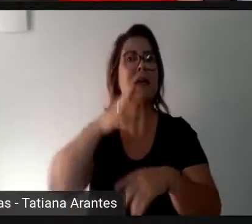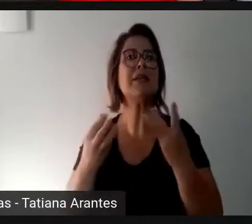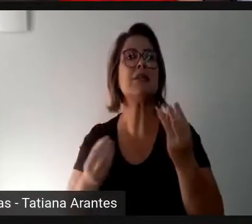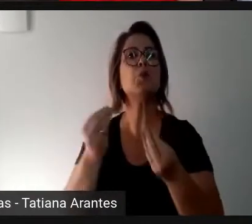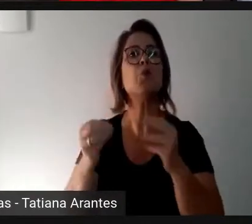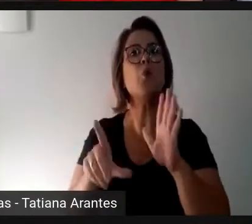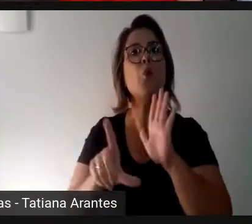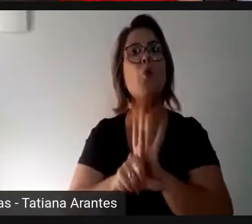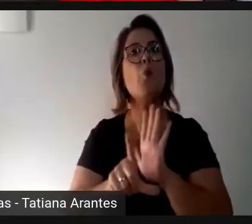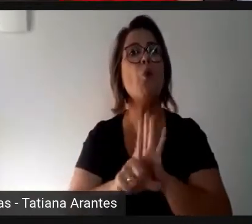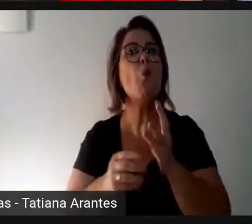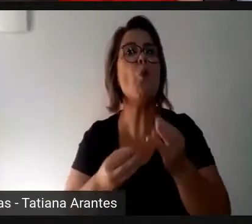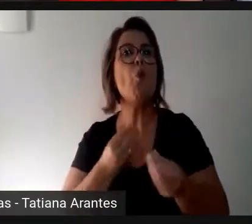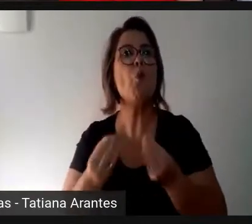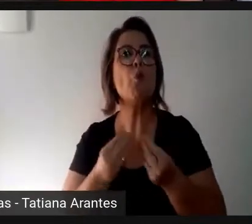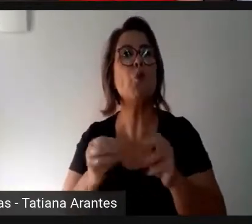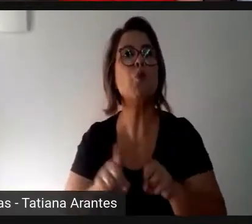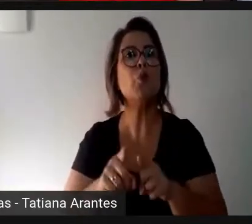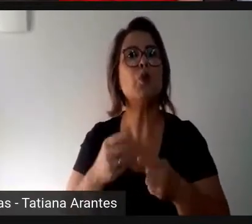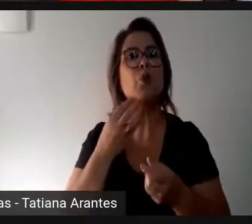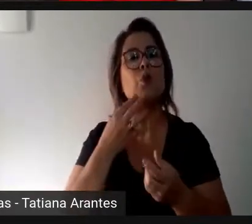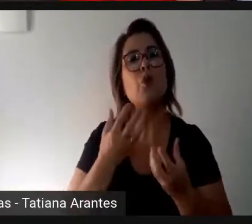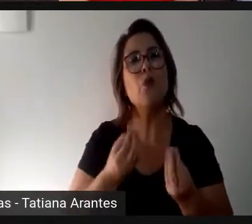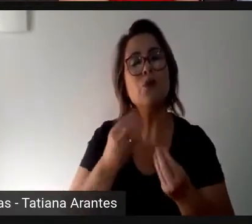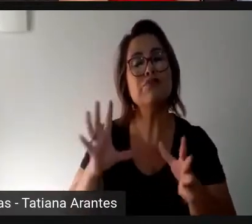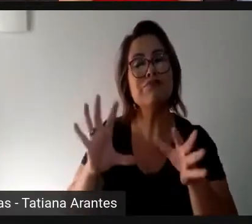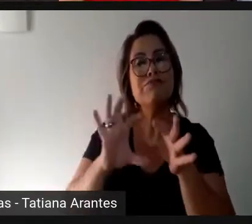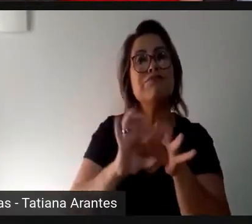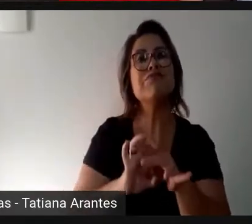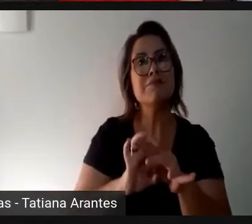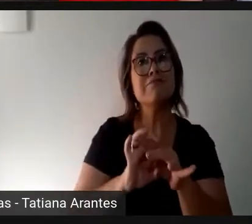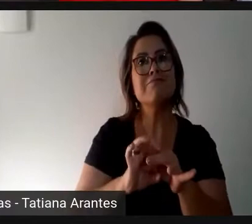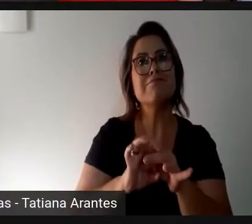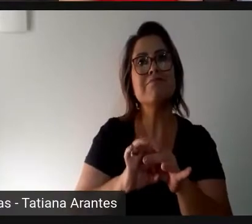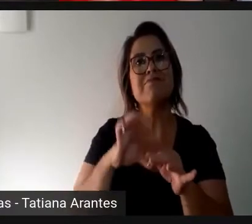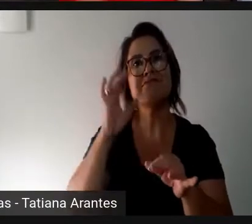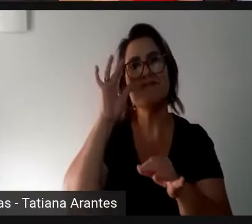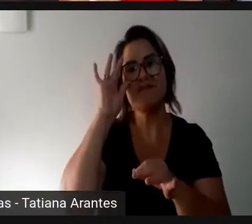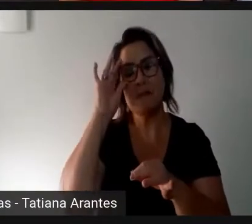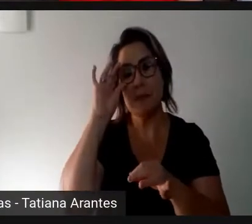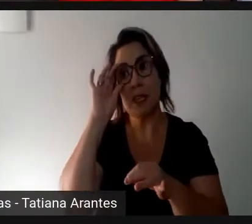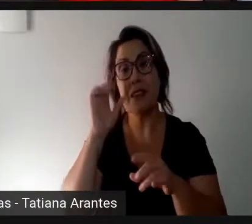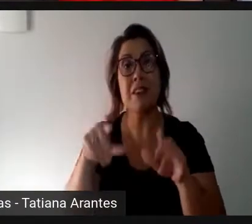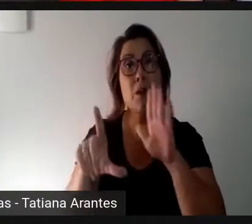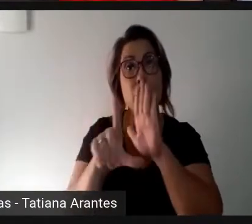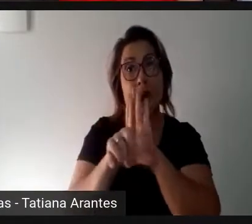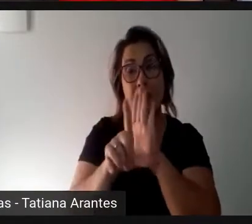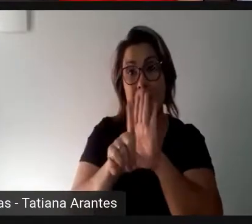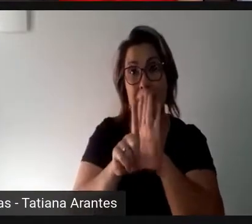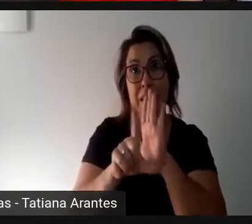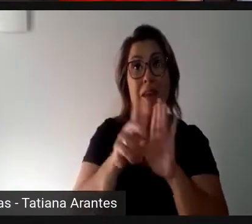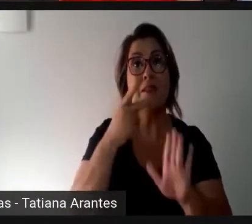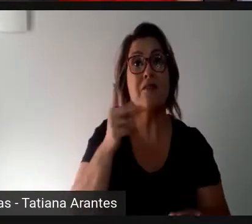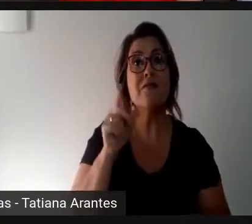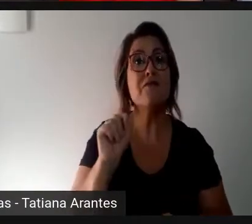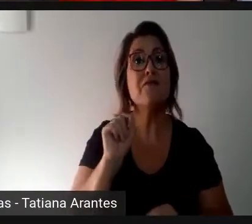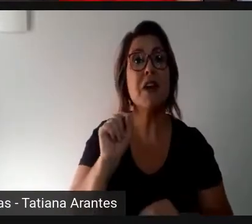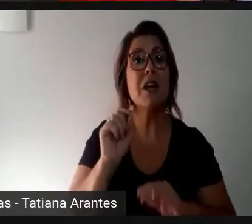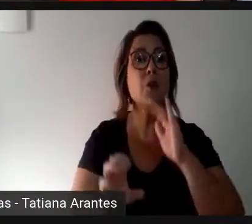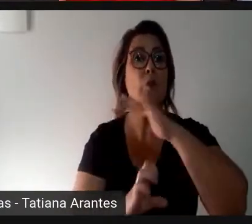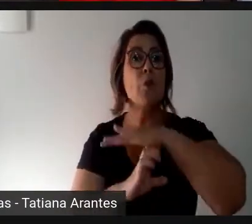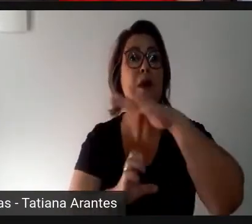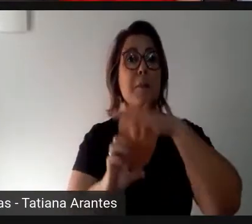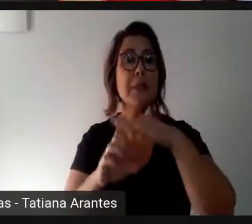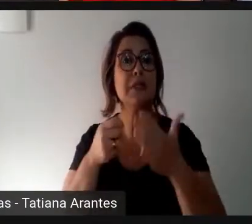com o compliance, né, do nosso tema? Qual é a ligação? A lei anticorrupção, ela não diz assim, empresa, você obrigatoriamente